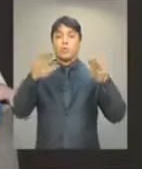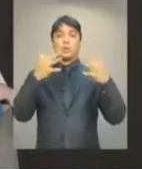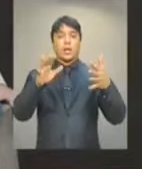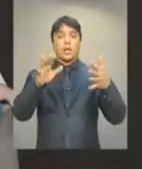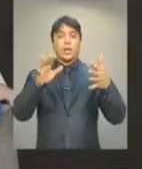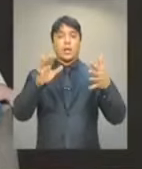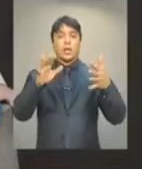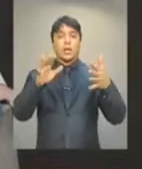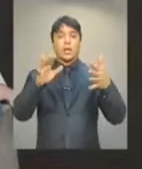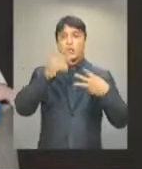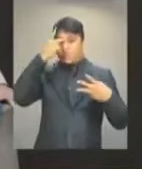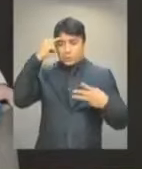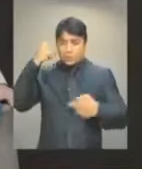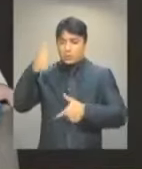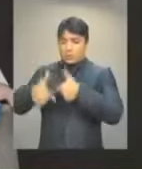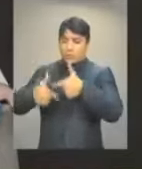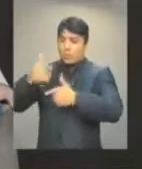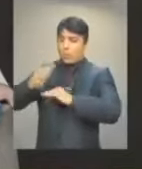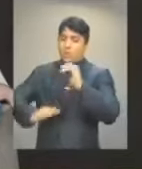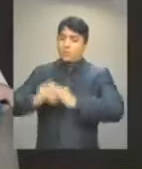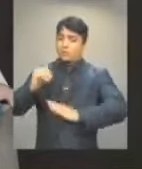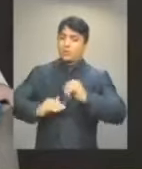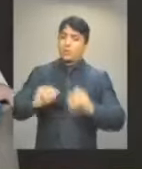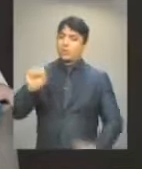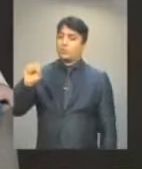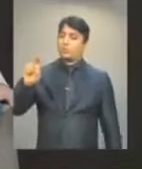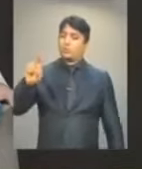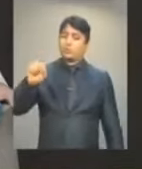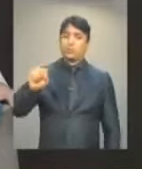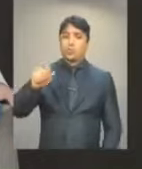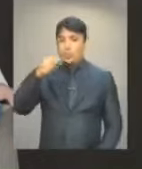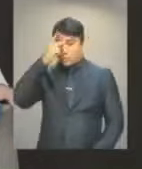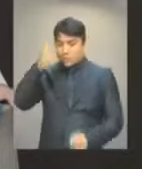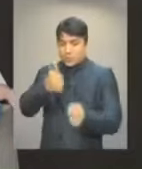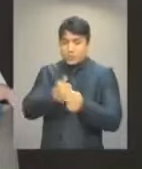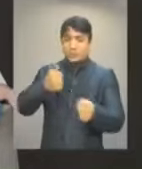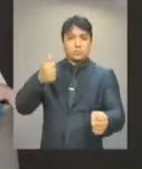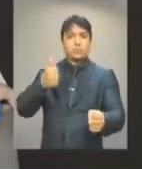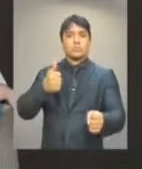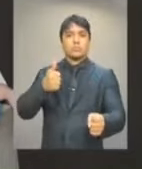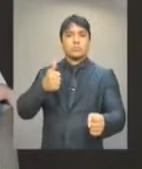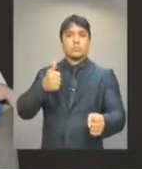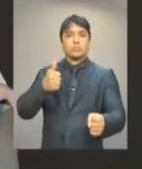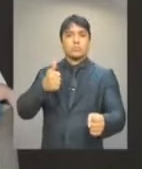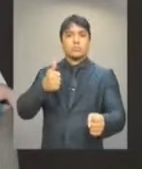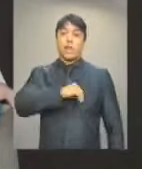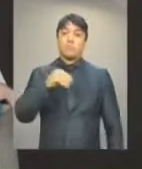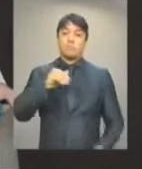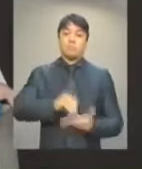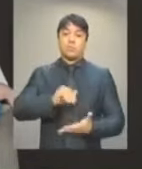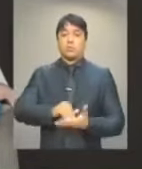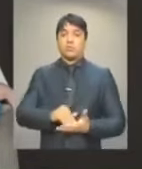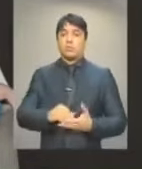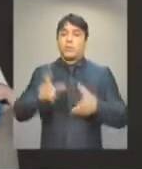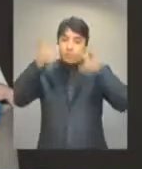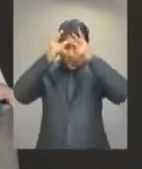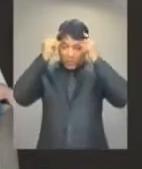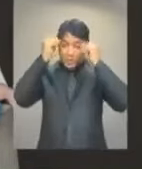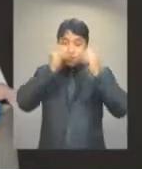trabalhador do SUS, a agente comunitária de saúde que ganha um salário mínimo, a enfermeira que